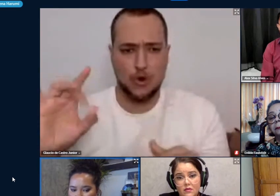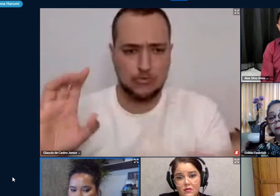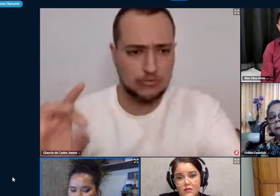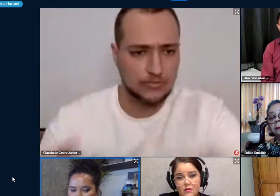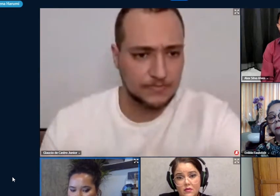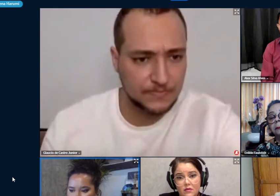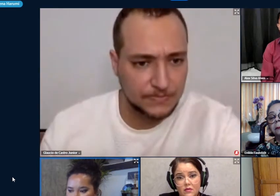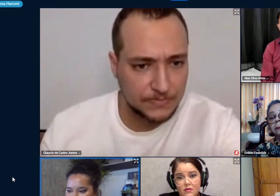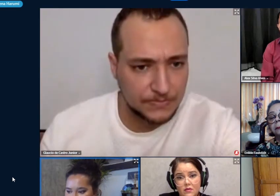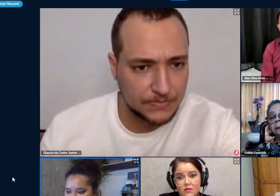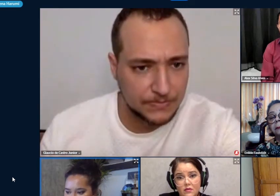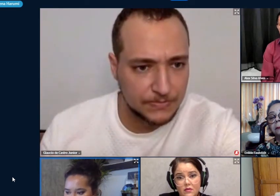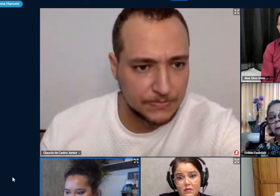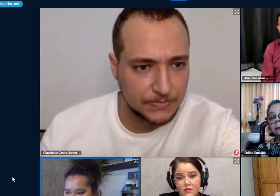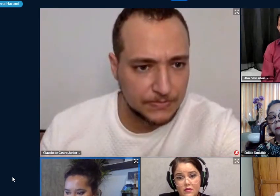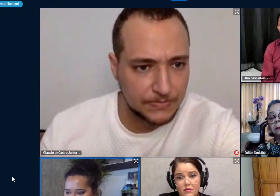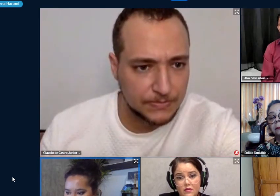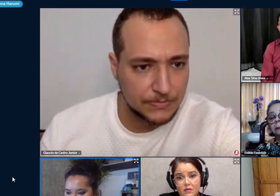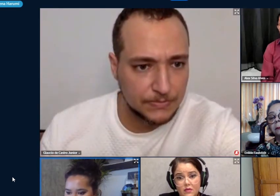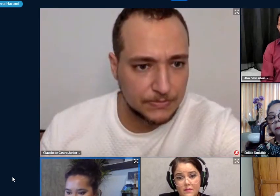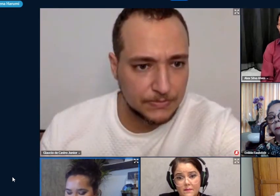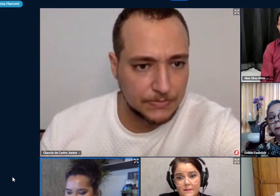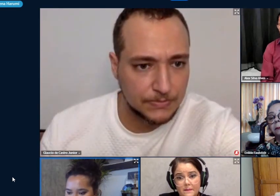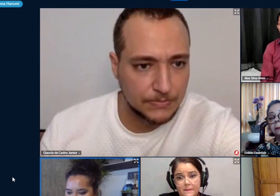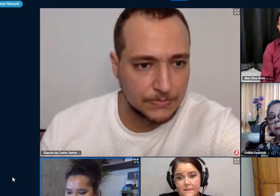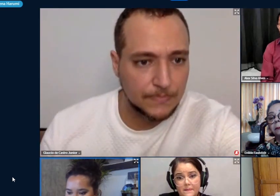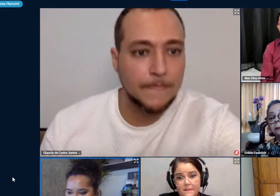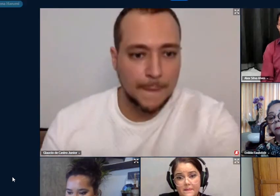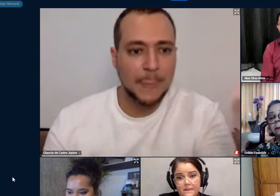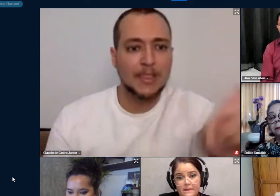não tenha movimento, eles são sinalizados dessa forma.